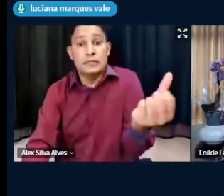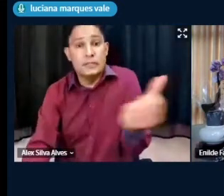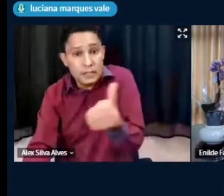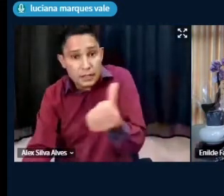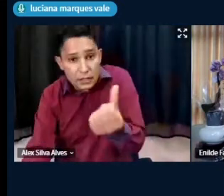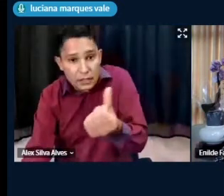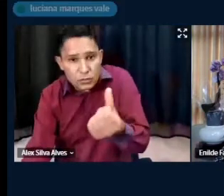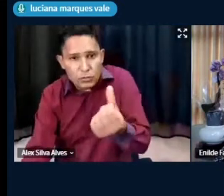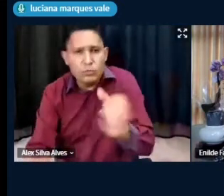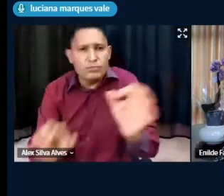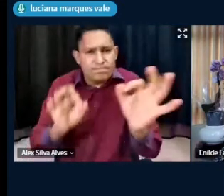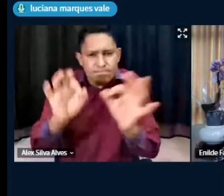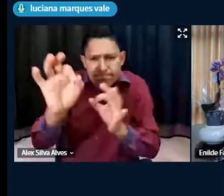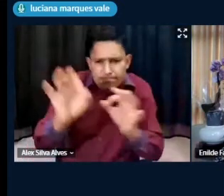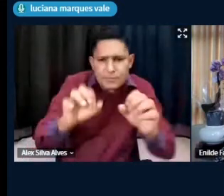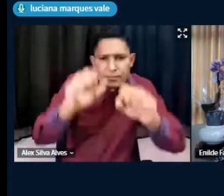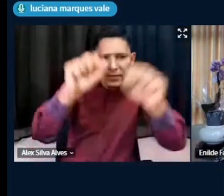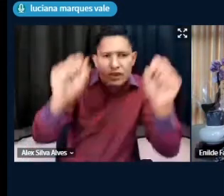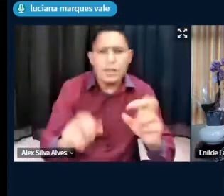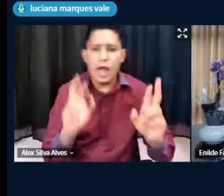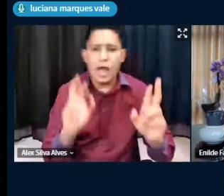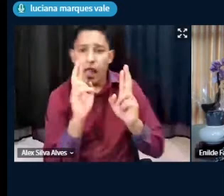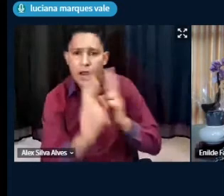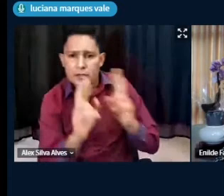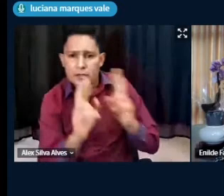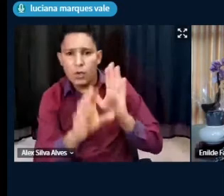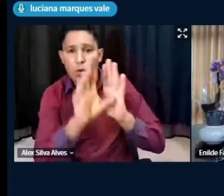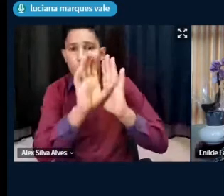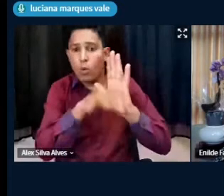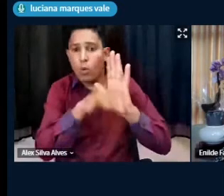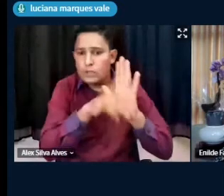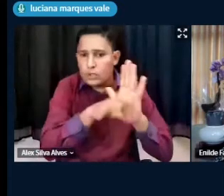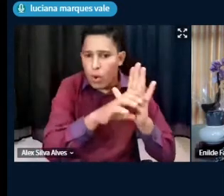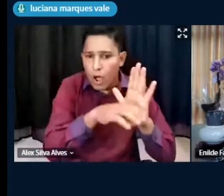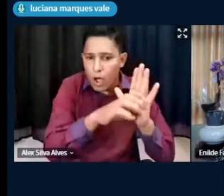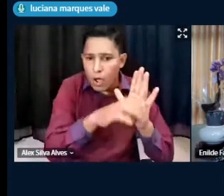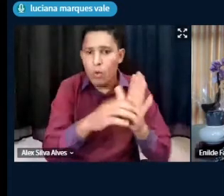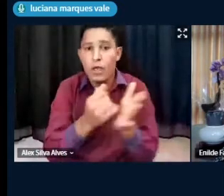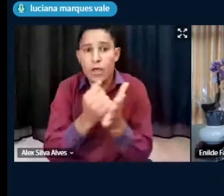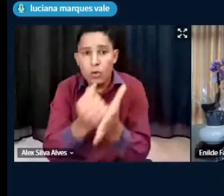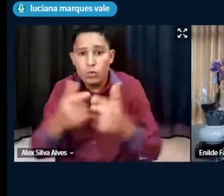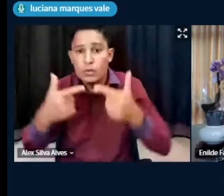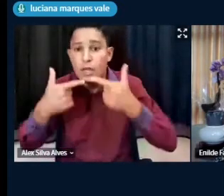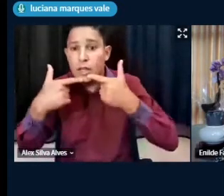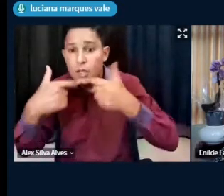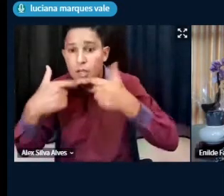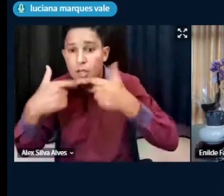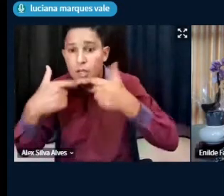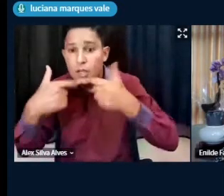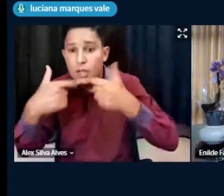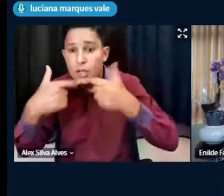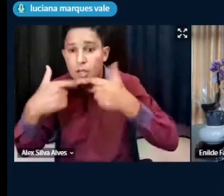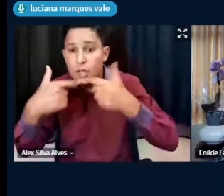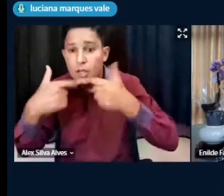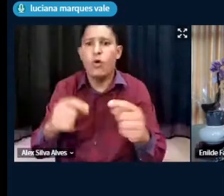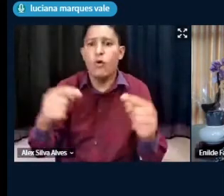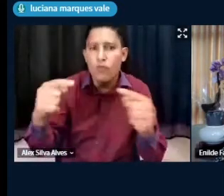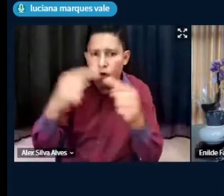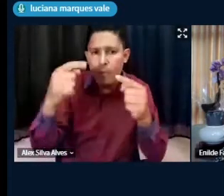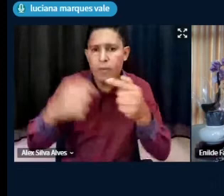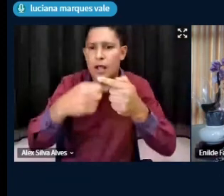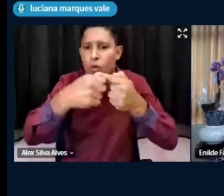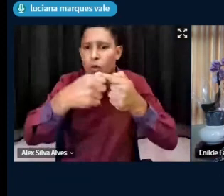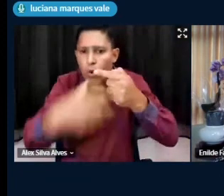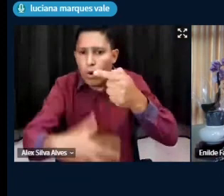validados. E sexto, sistematizar as relações conceituais